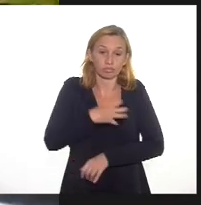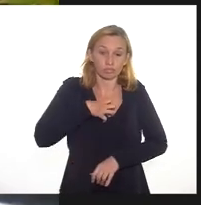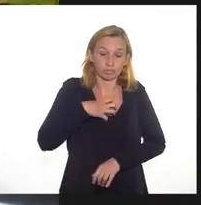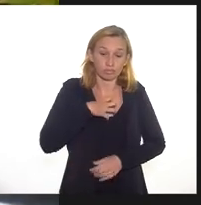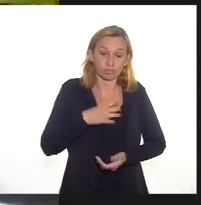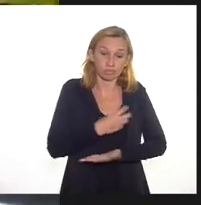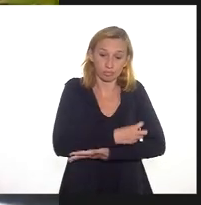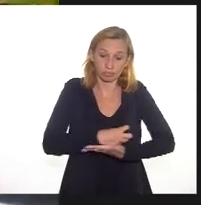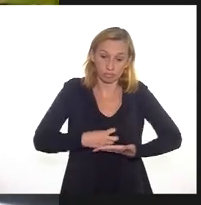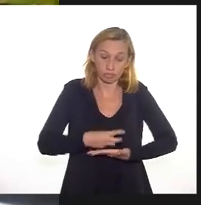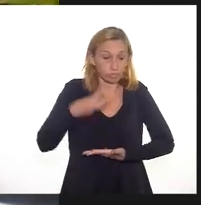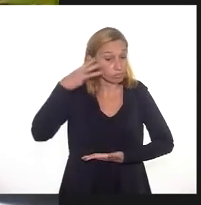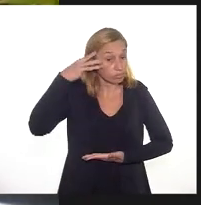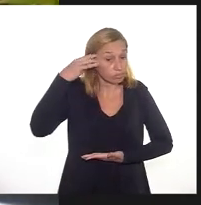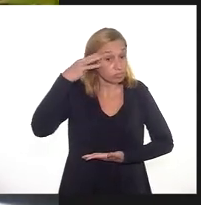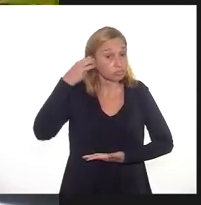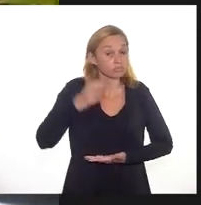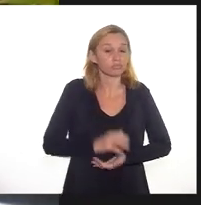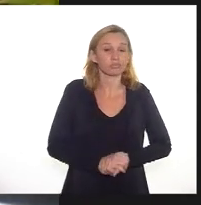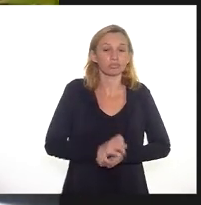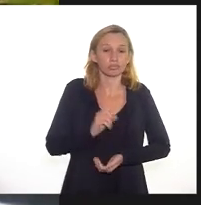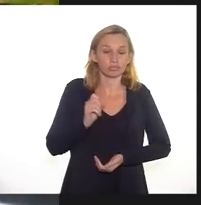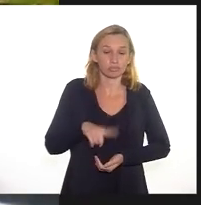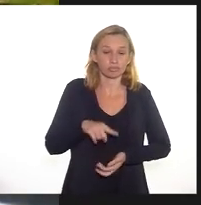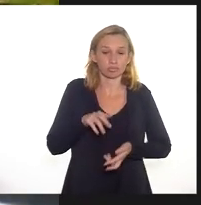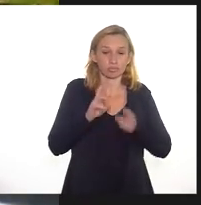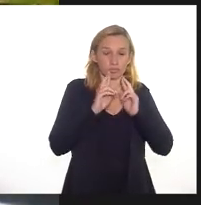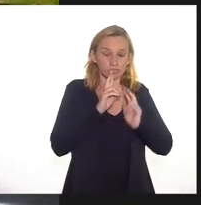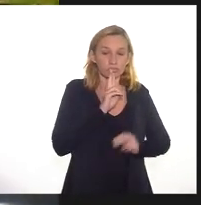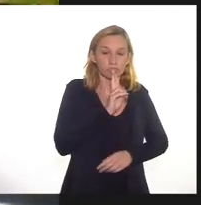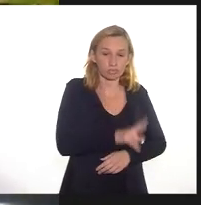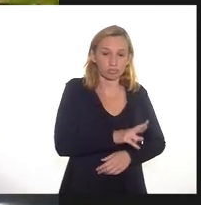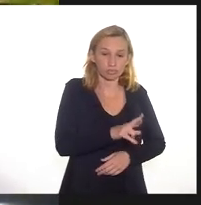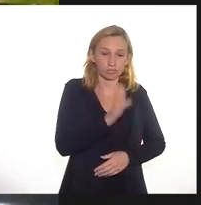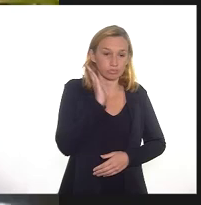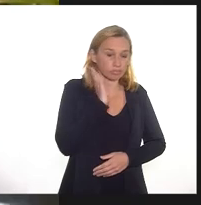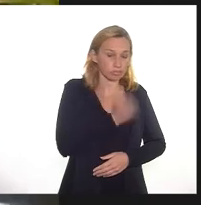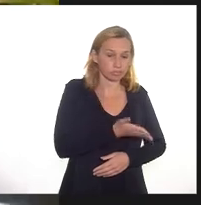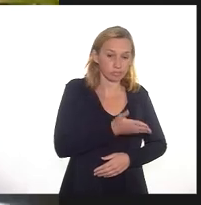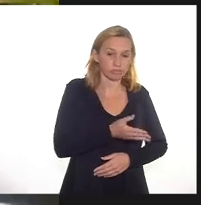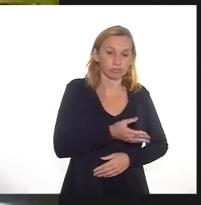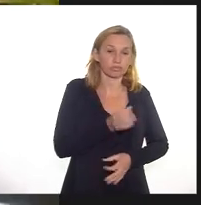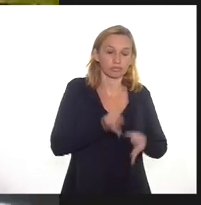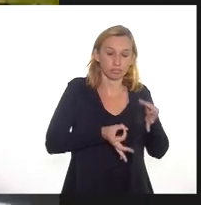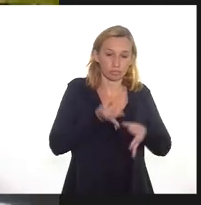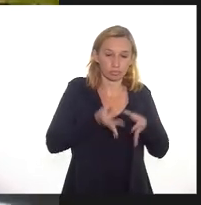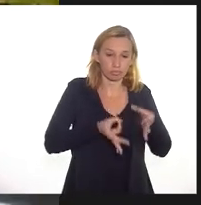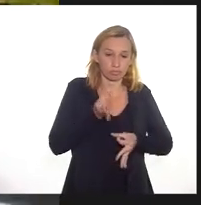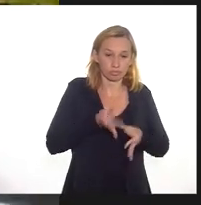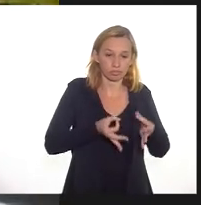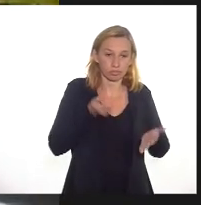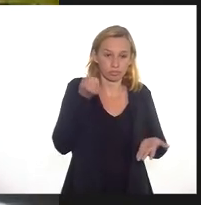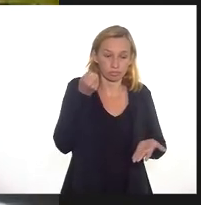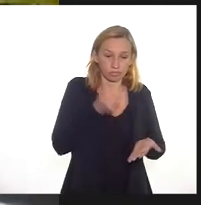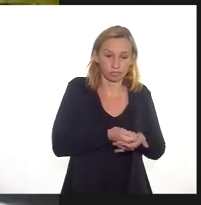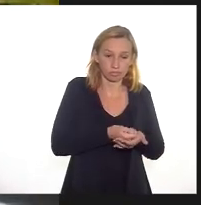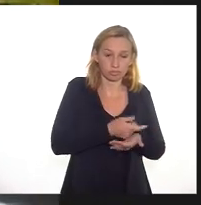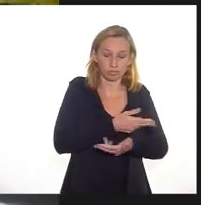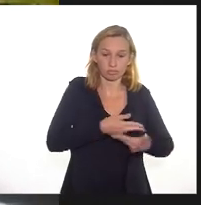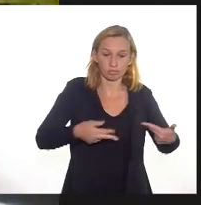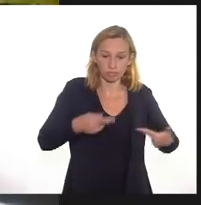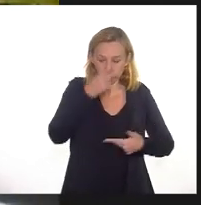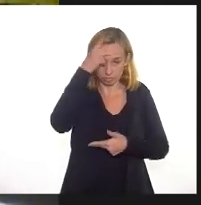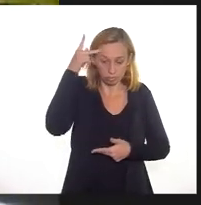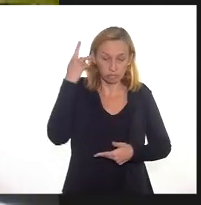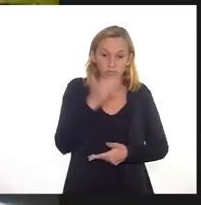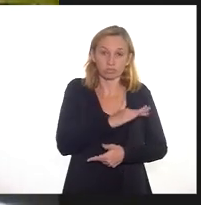o impeachment do Wilson Witzel é resposta direta e justiça feita a várias pessoas